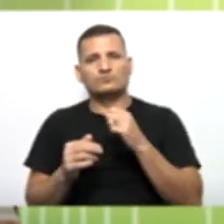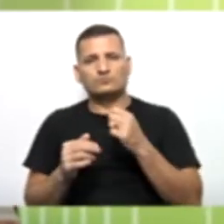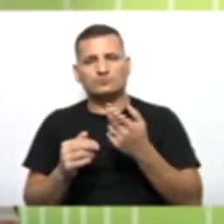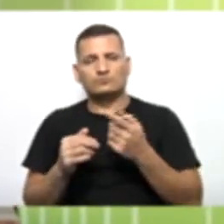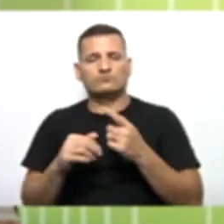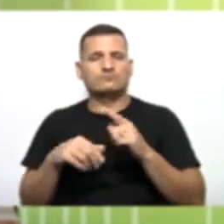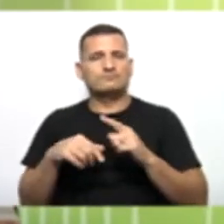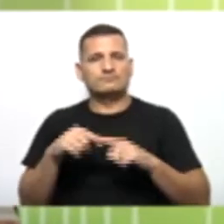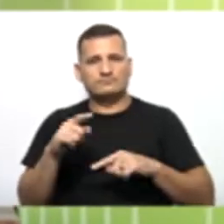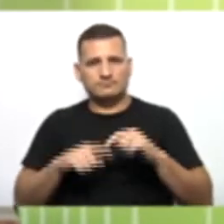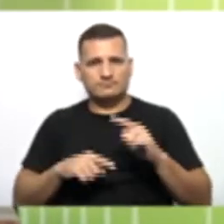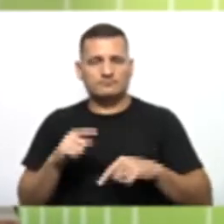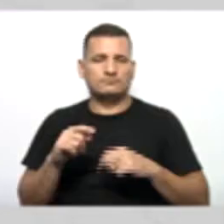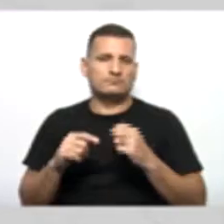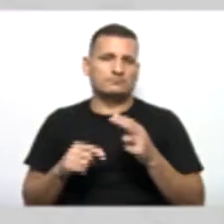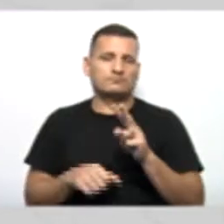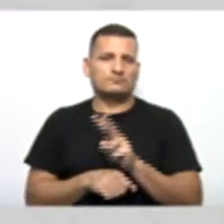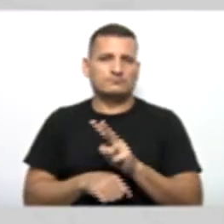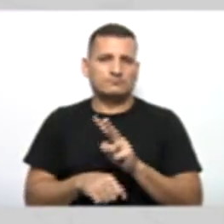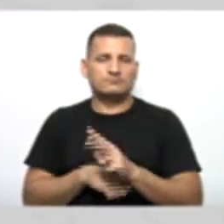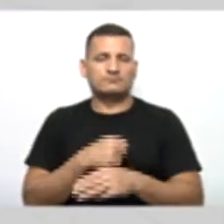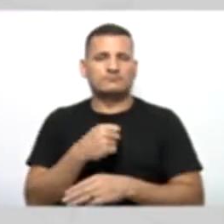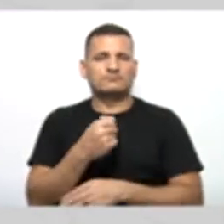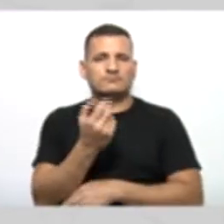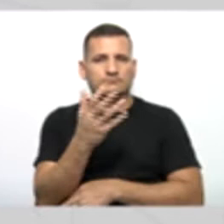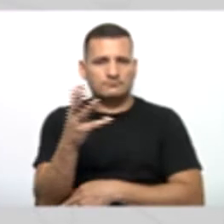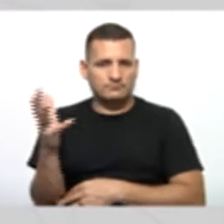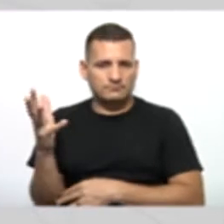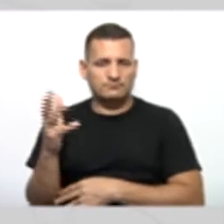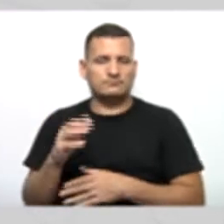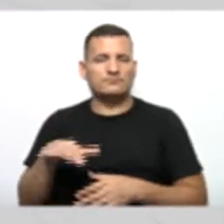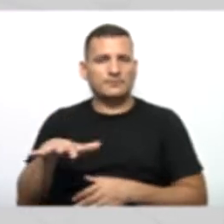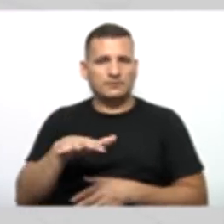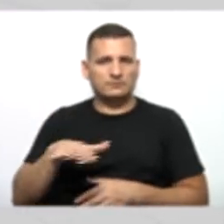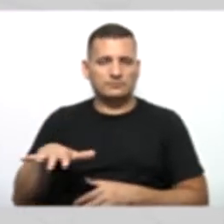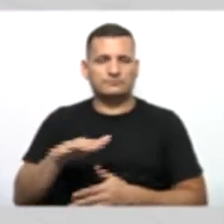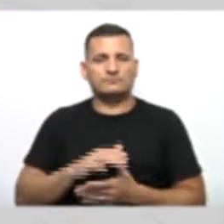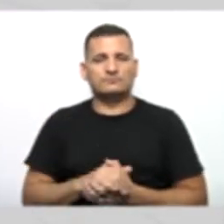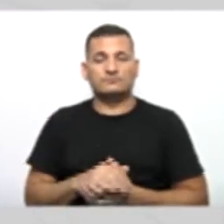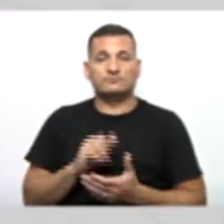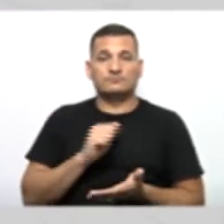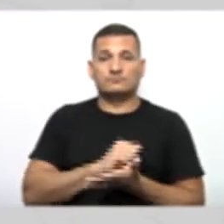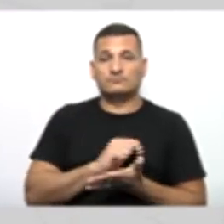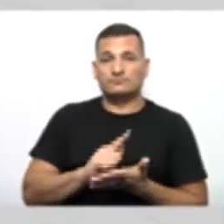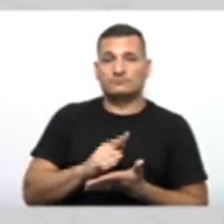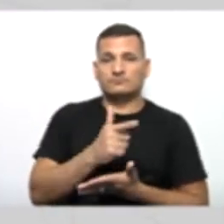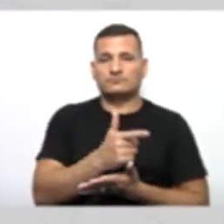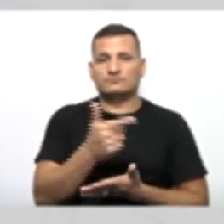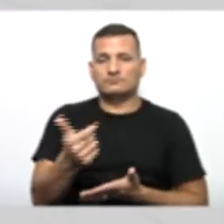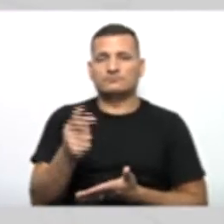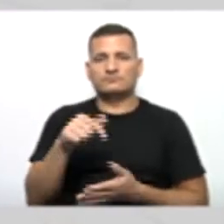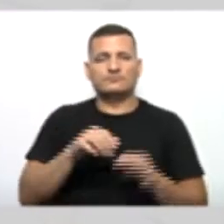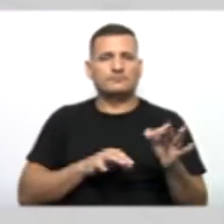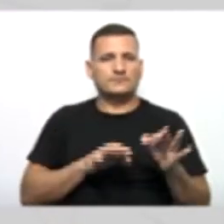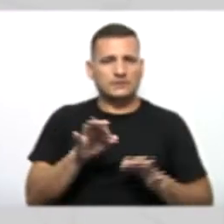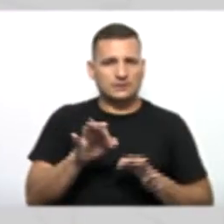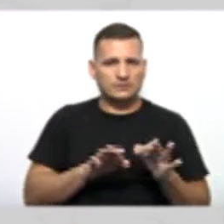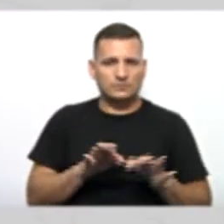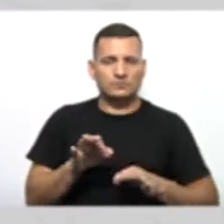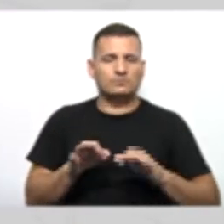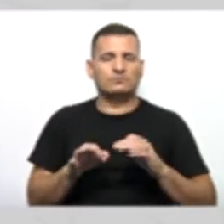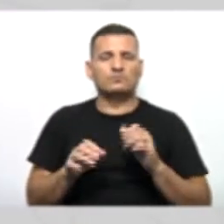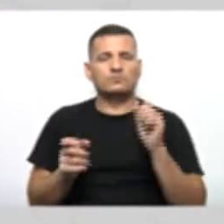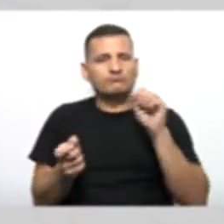do meio ambiente. Então, a Agenda 21 é um plano de ação para ser adotado